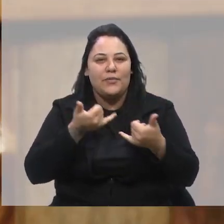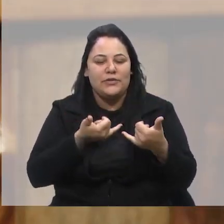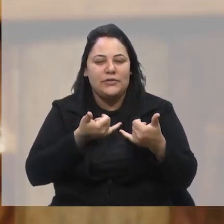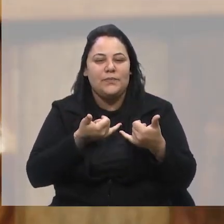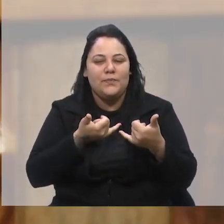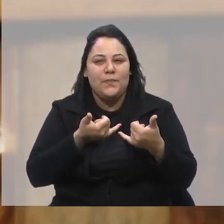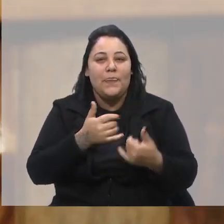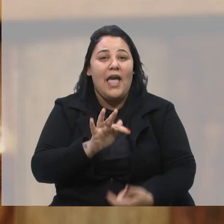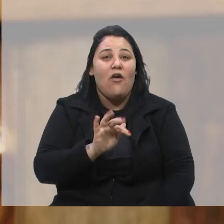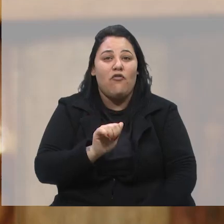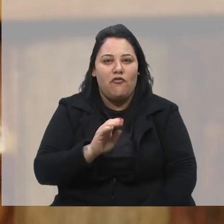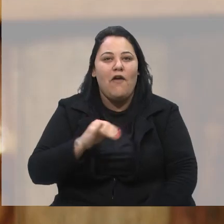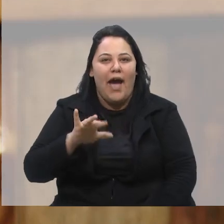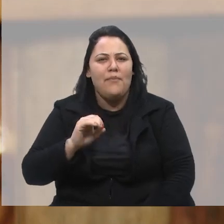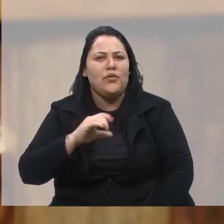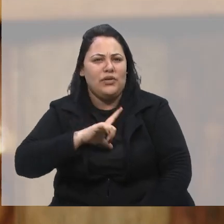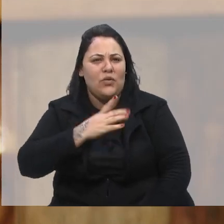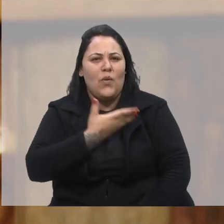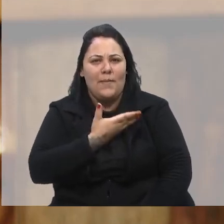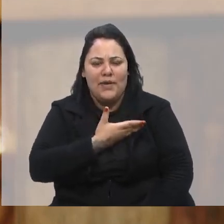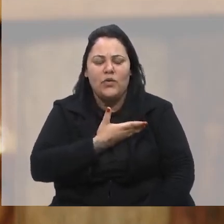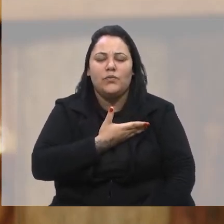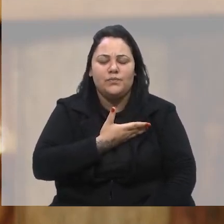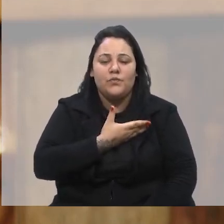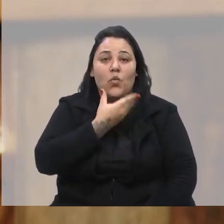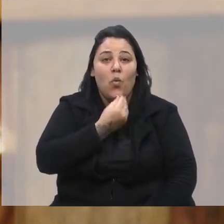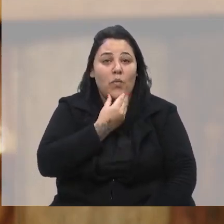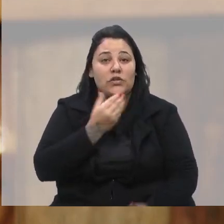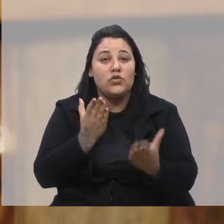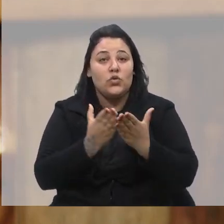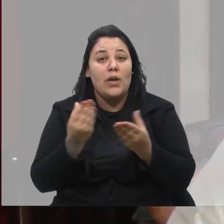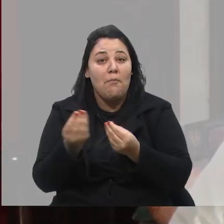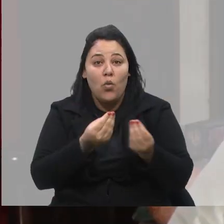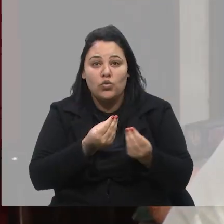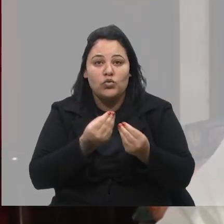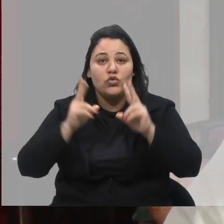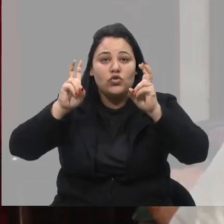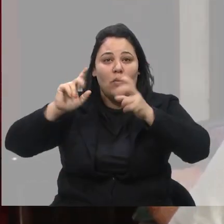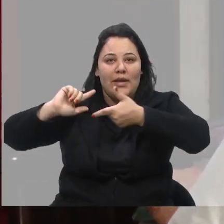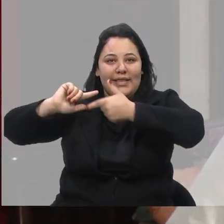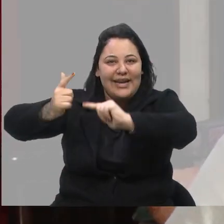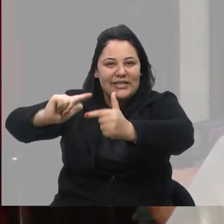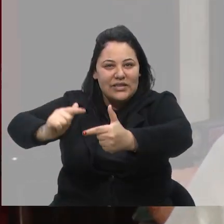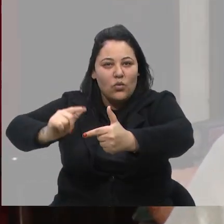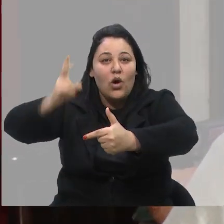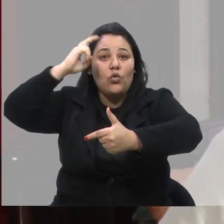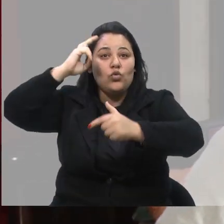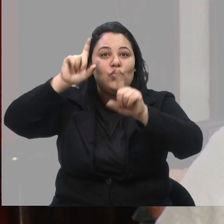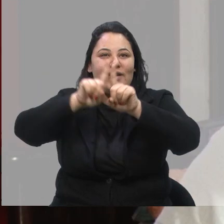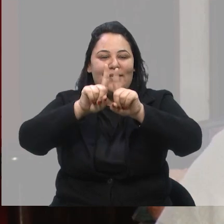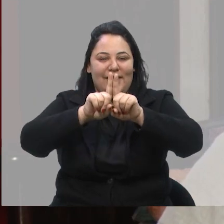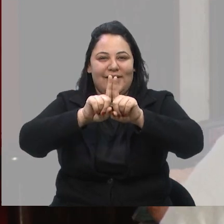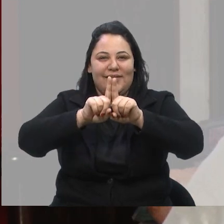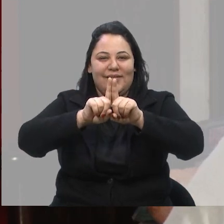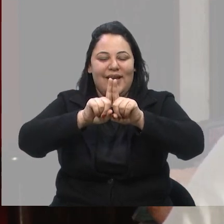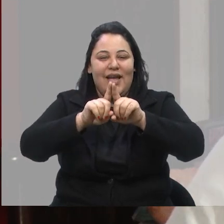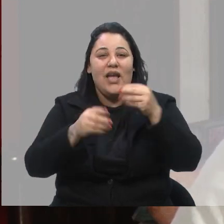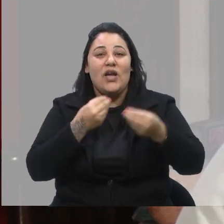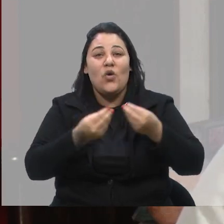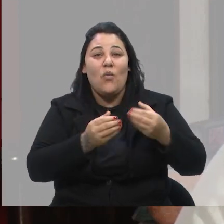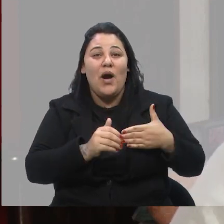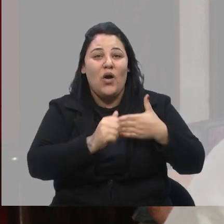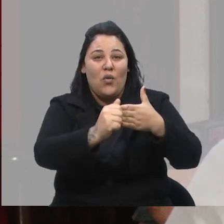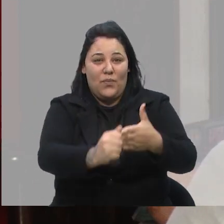Fábio Soares. É um cara estudioso da tradição, da cultura, e aí, como a gente acompanha